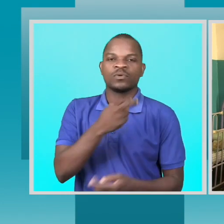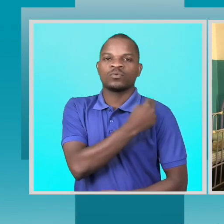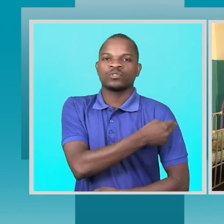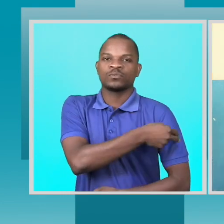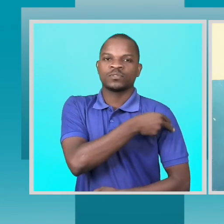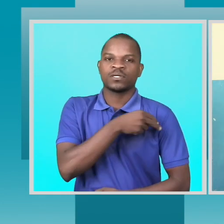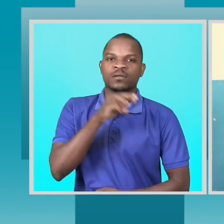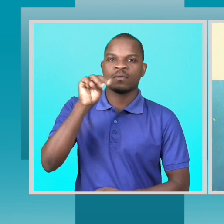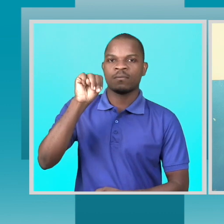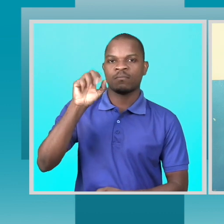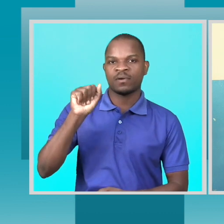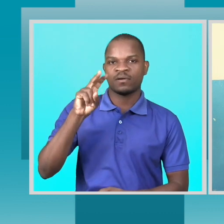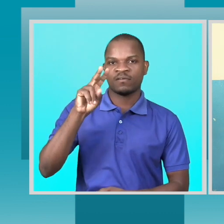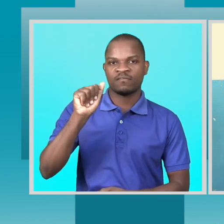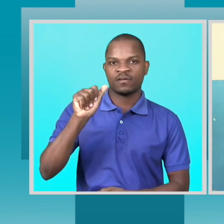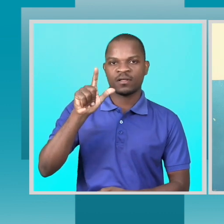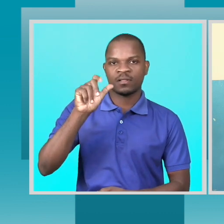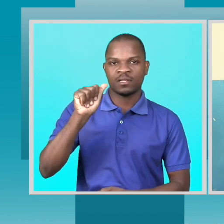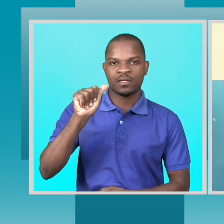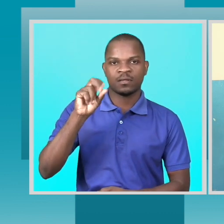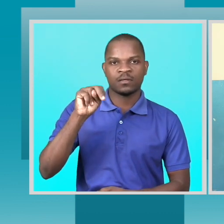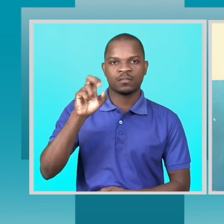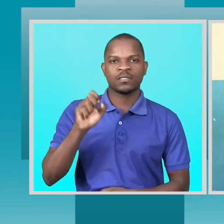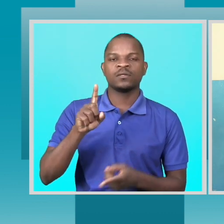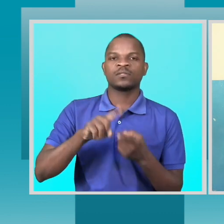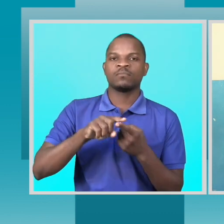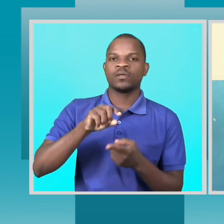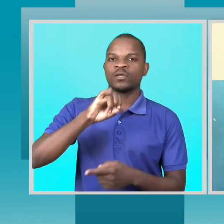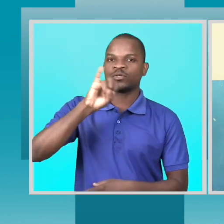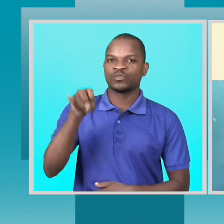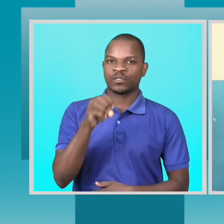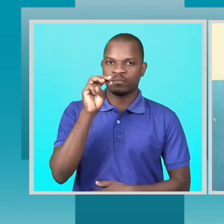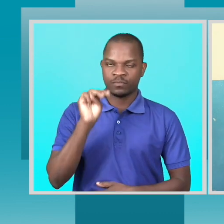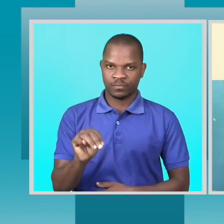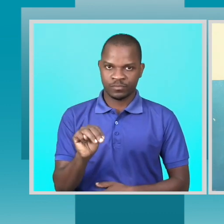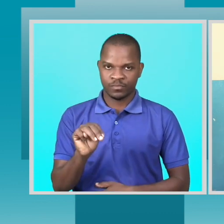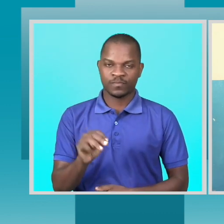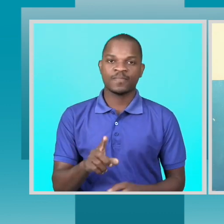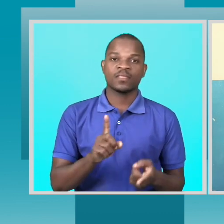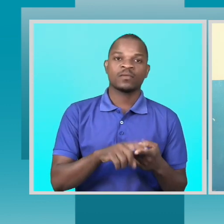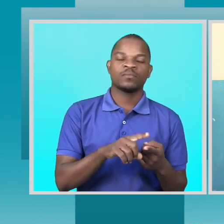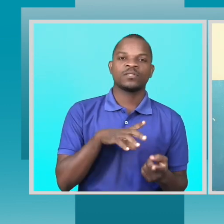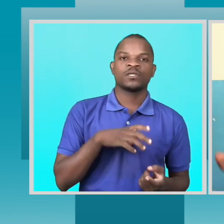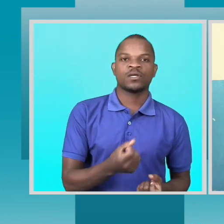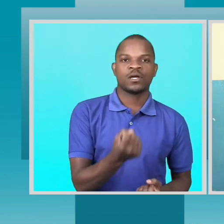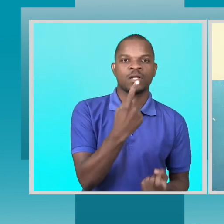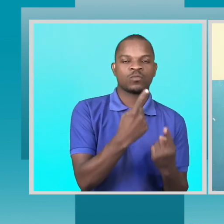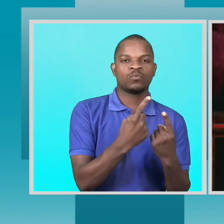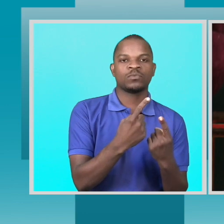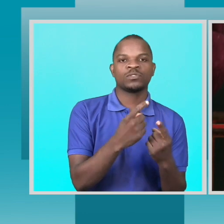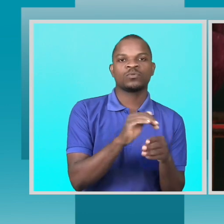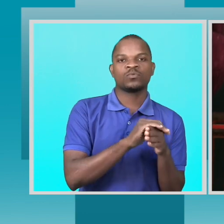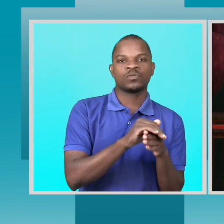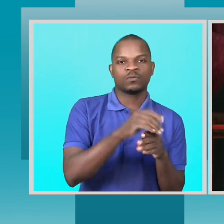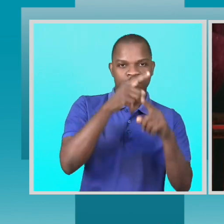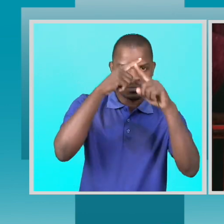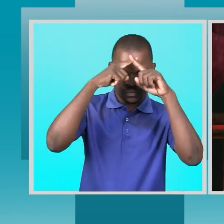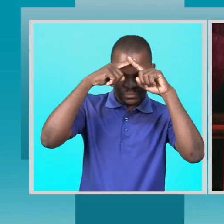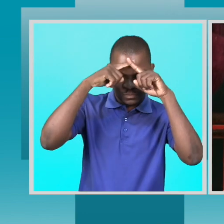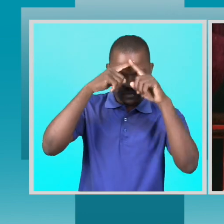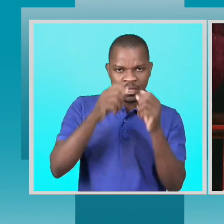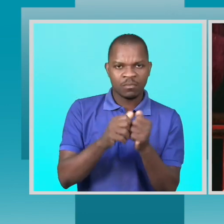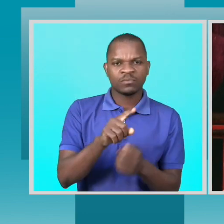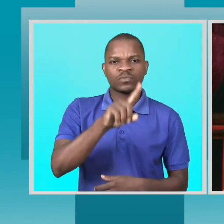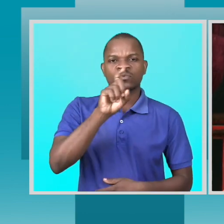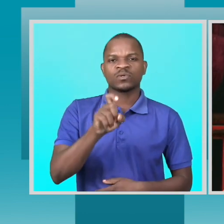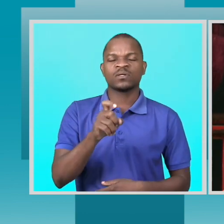Mavalane e Hospital Zemacam, algumas através da polícia. Existem